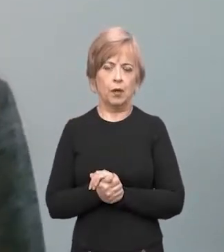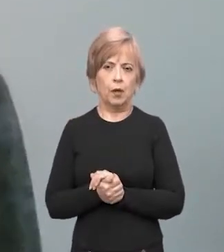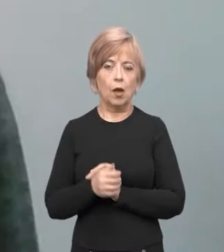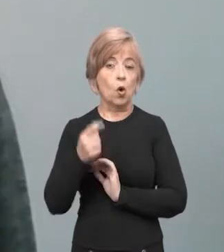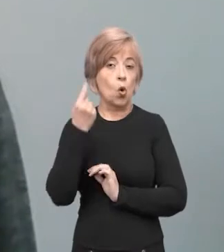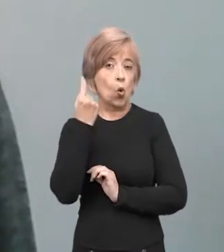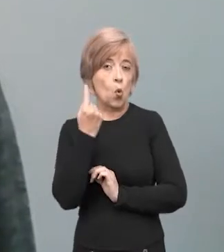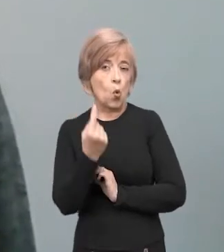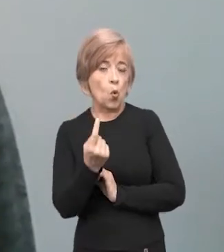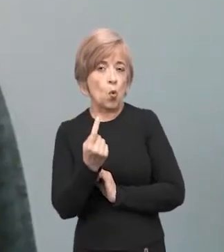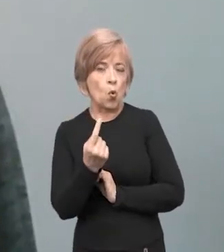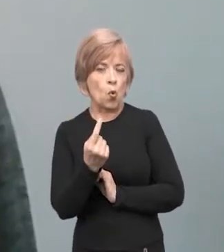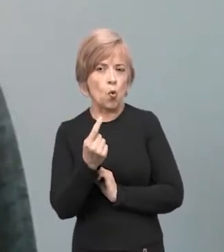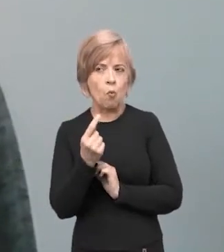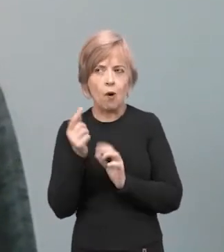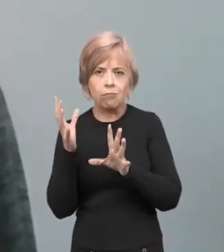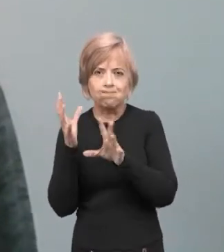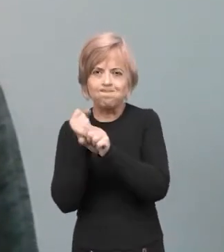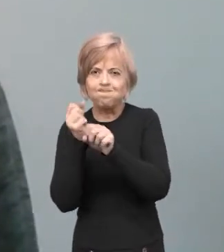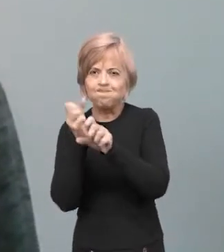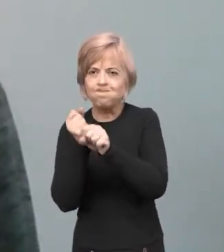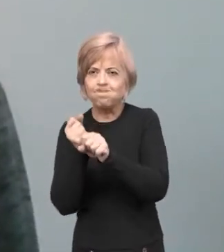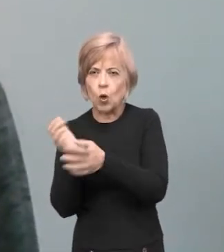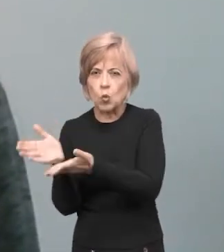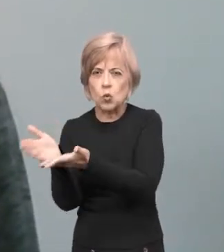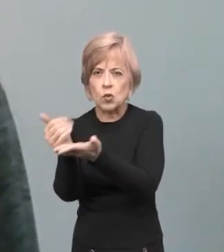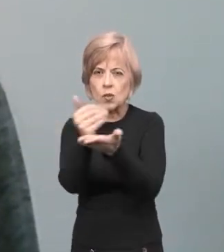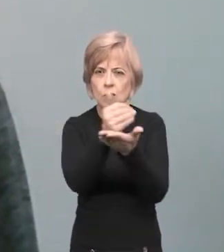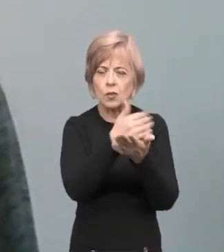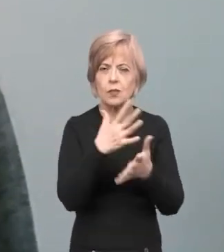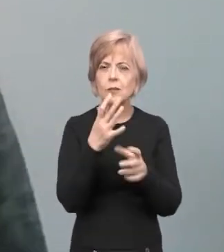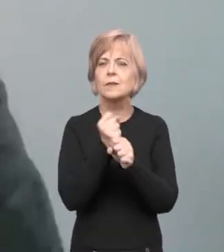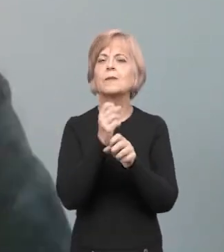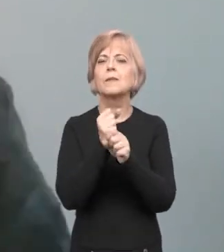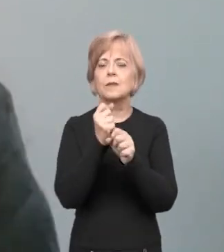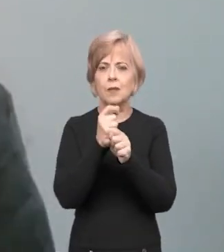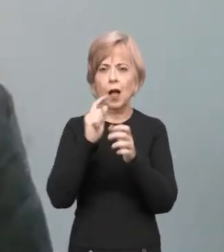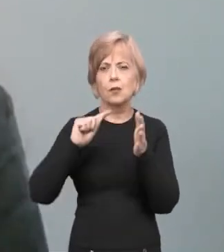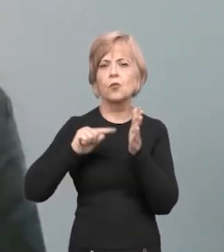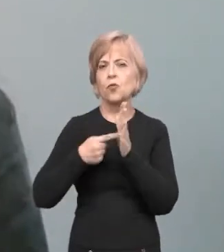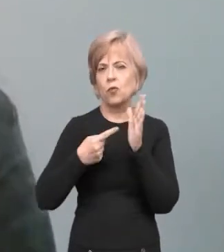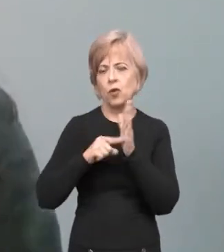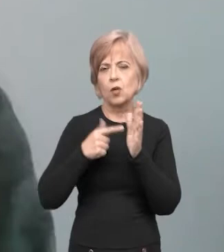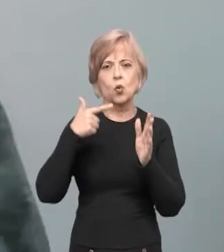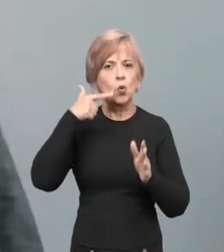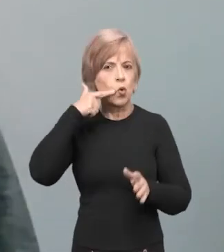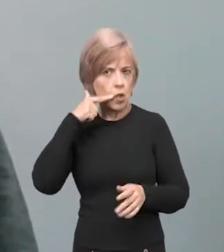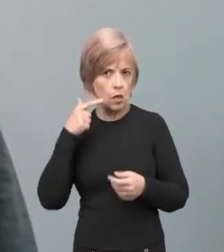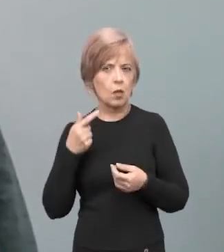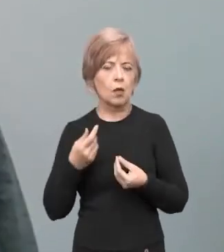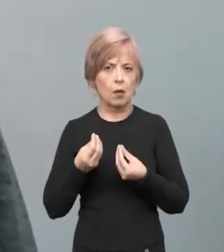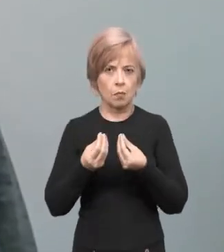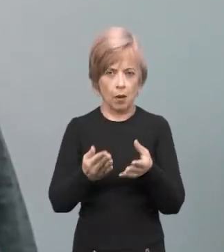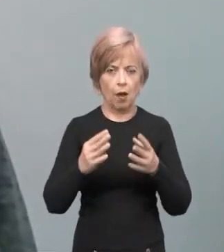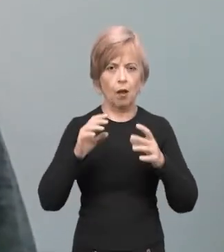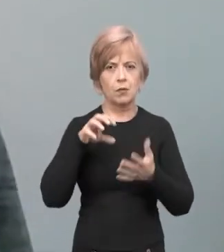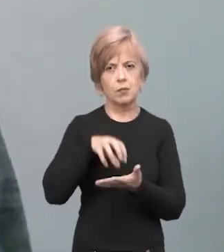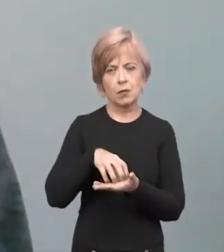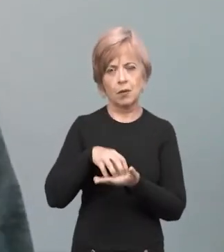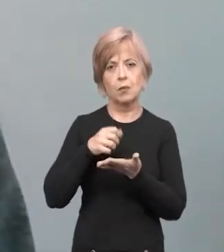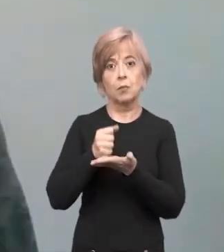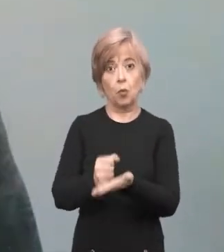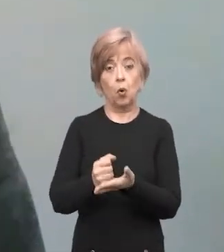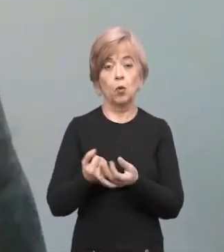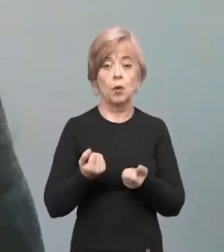uma estatística em relação a essas ouvidorias que são recebidas pelo Centro de Apoio e repassadas às promotorias